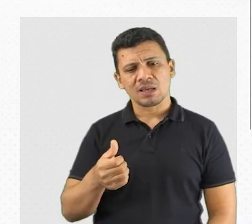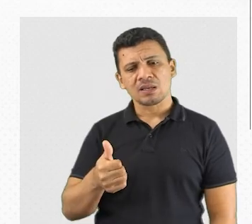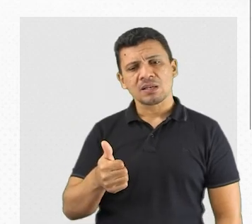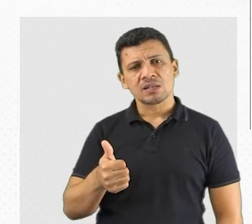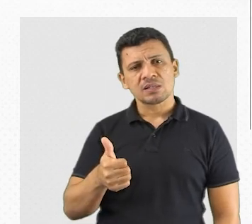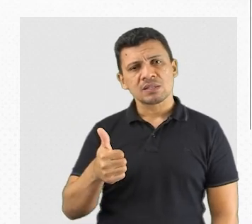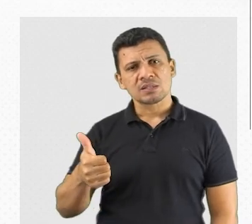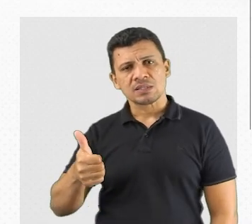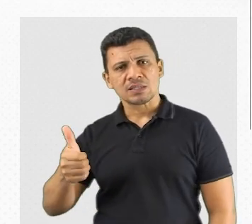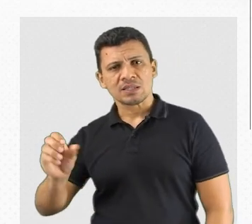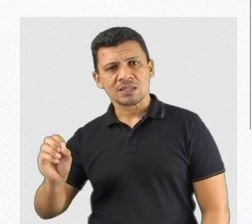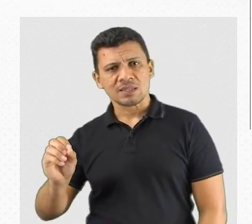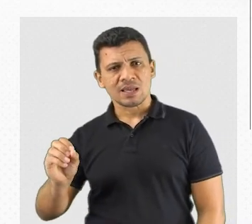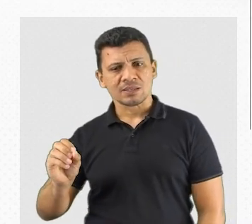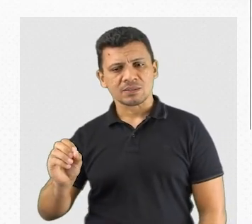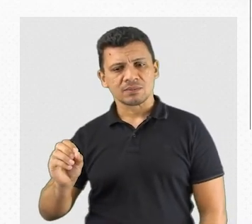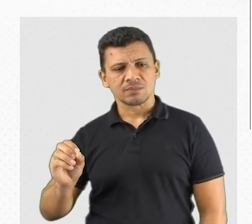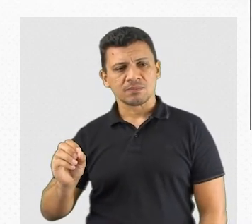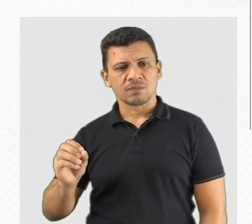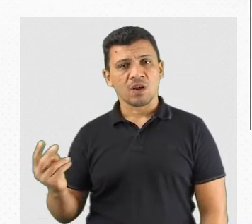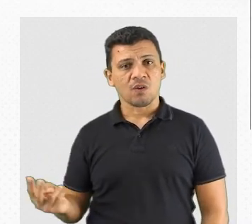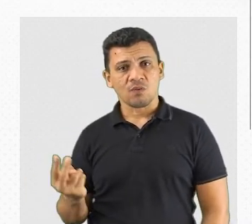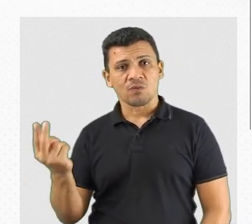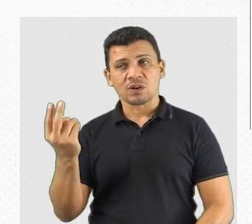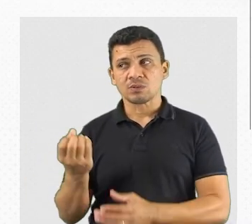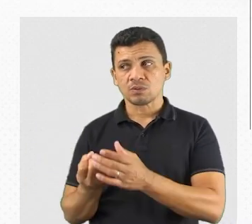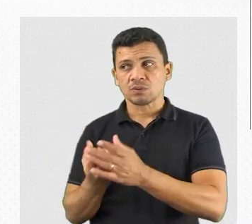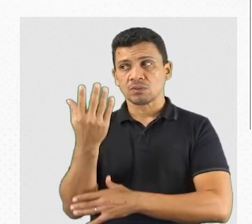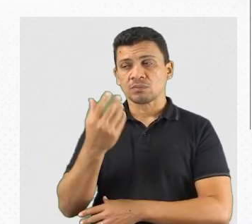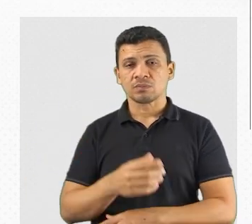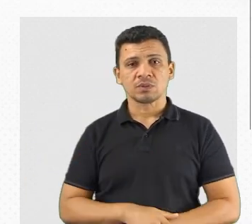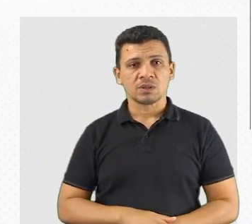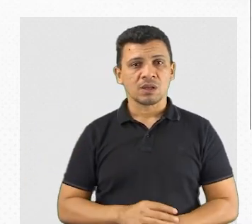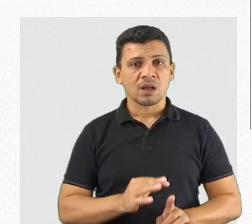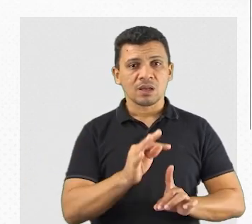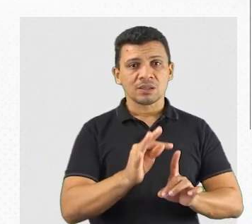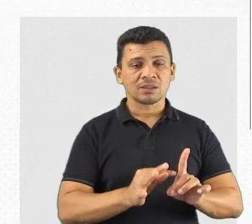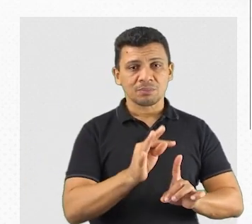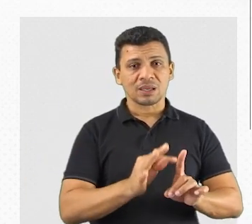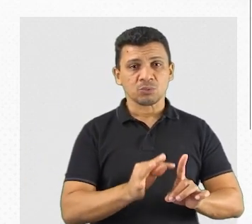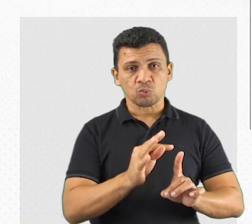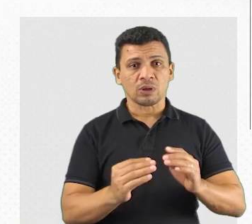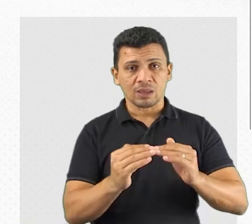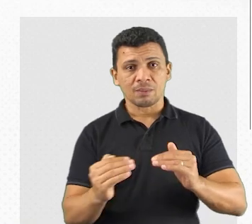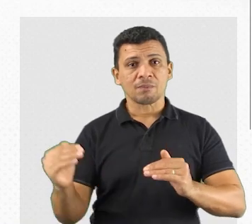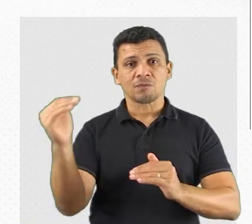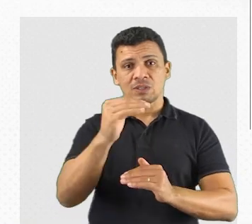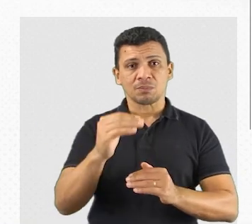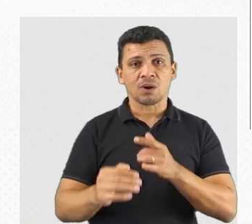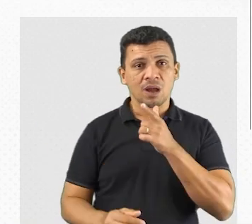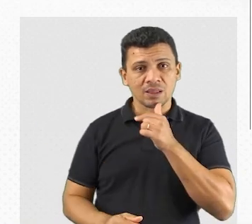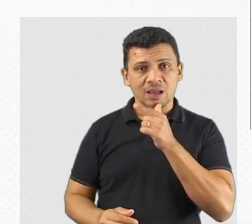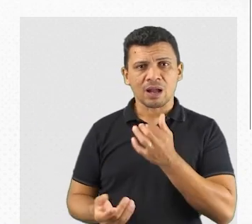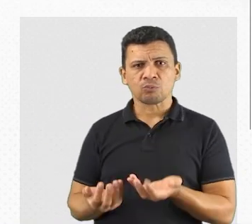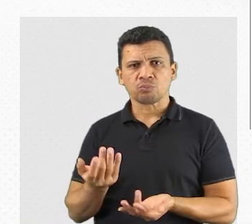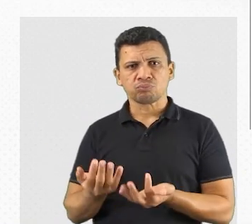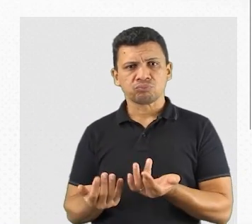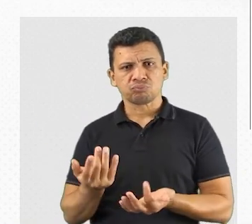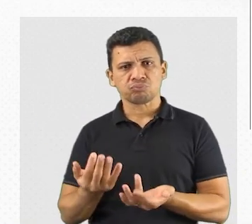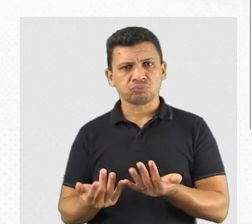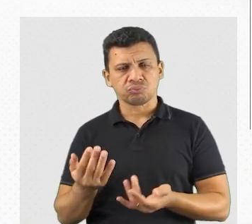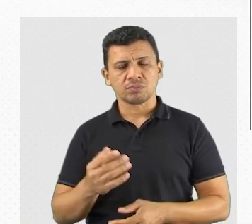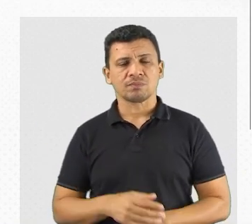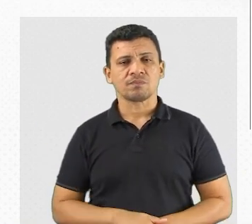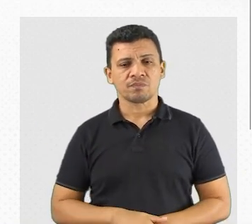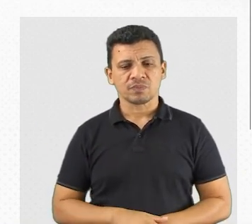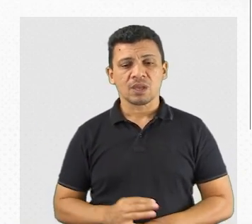aqui um valor. Pessoal, o soluto acabou de aumentar a temperatura de ebulição da água, tá? Então, se aumentou